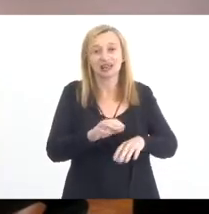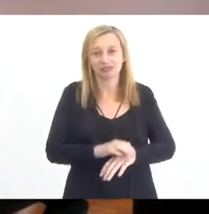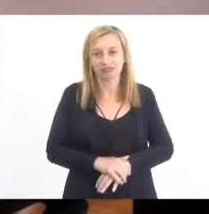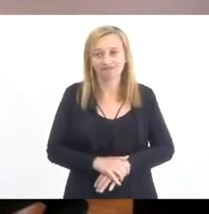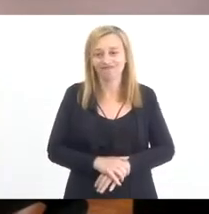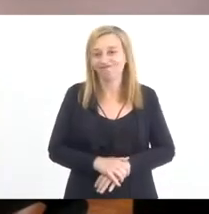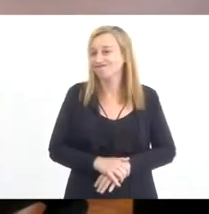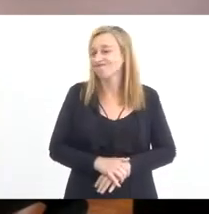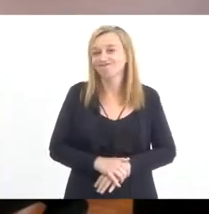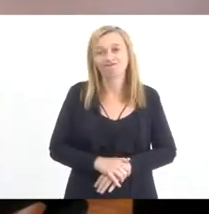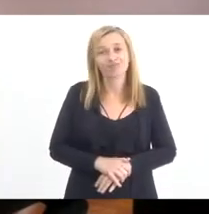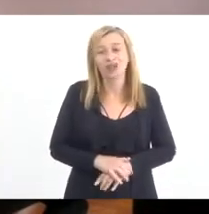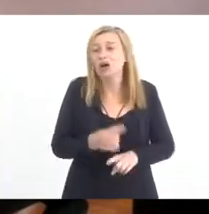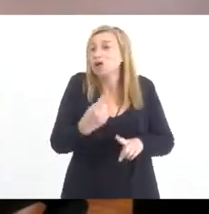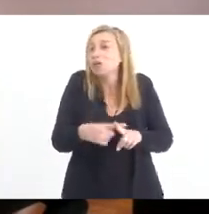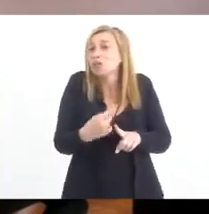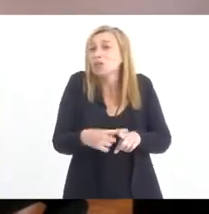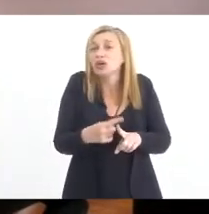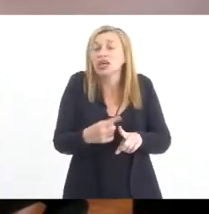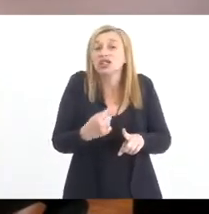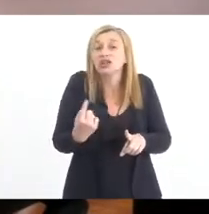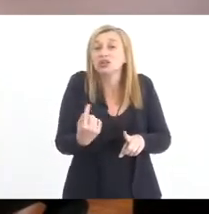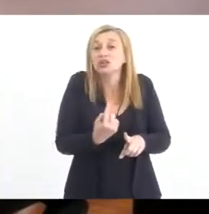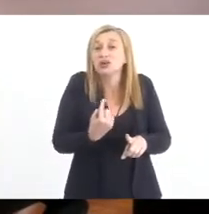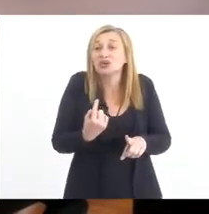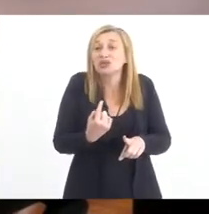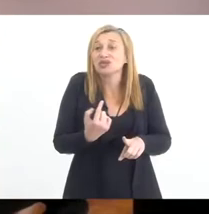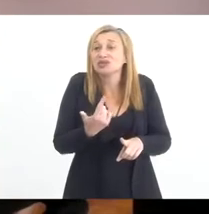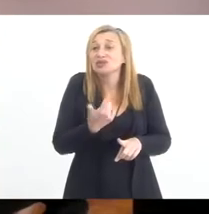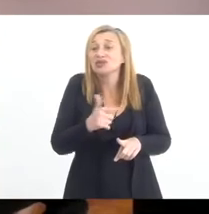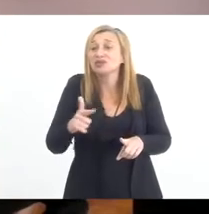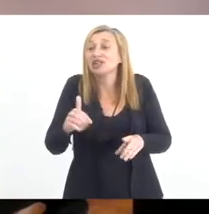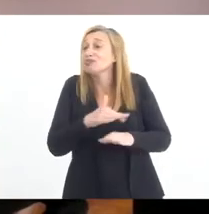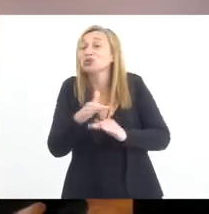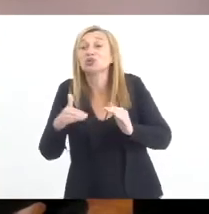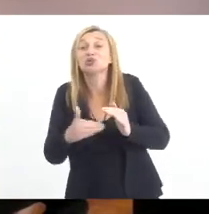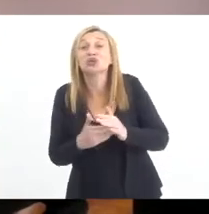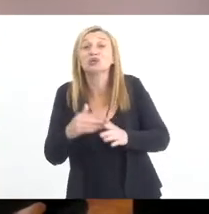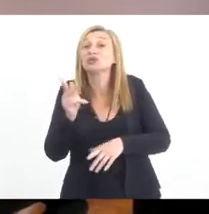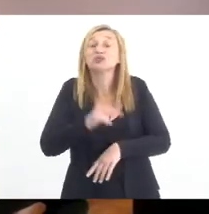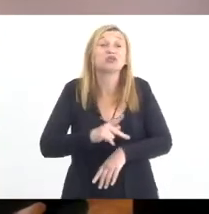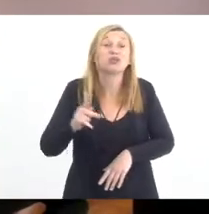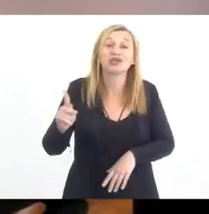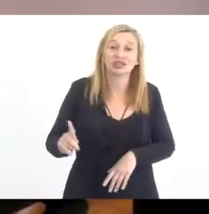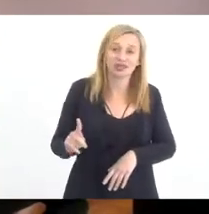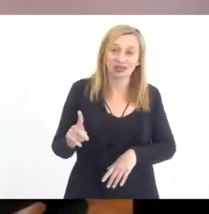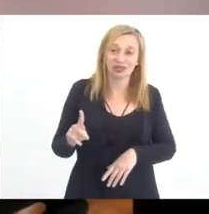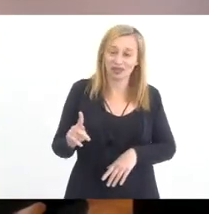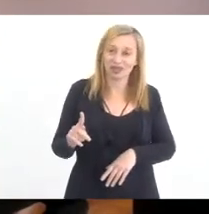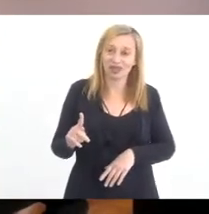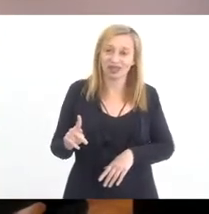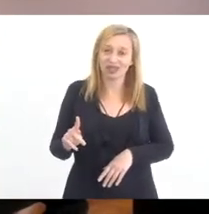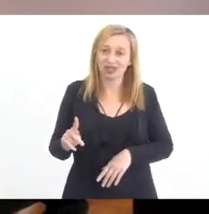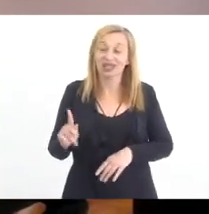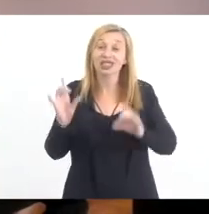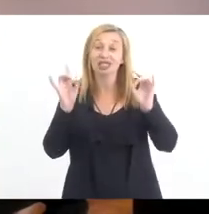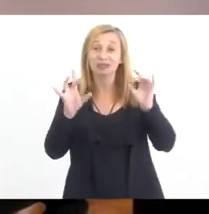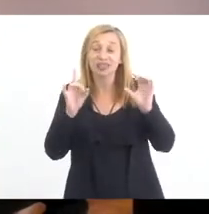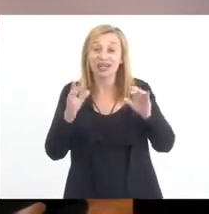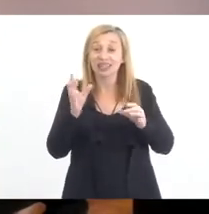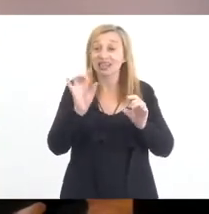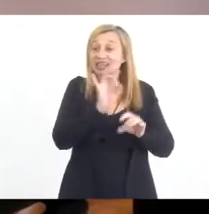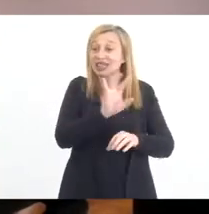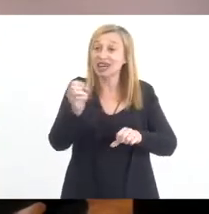nem essa, porque a gente, nós não temos todos os docentes em número e especialidade